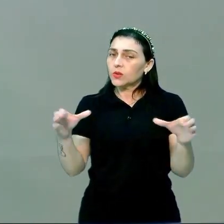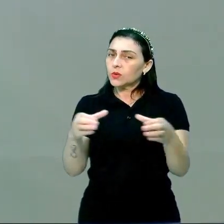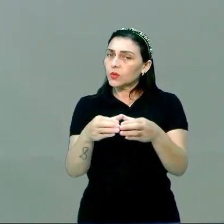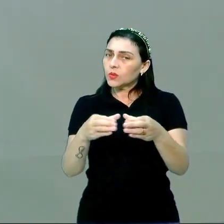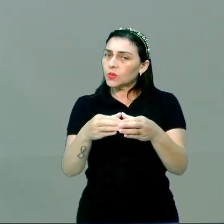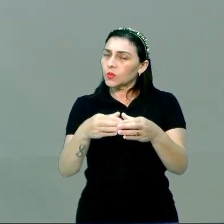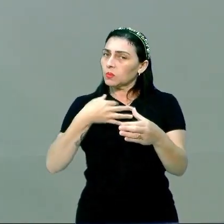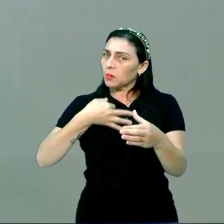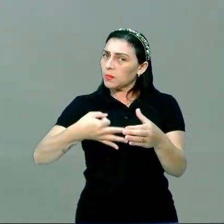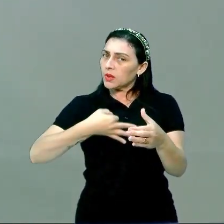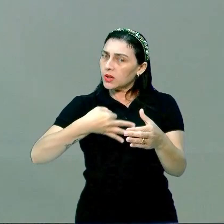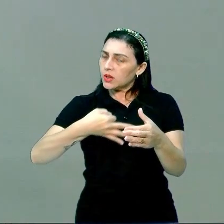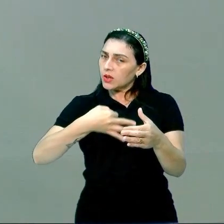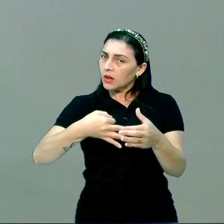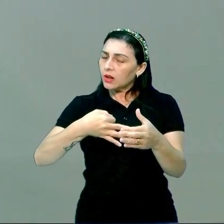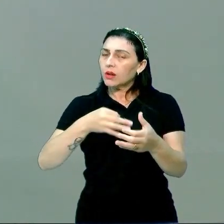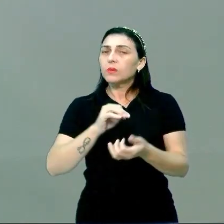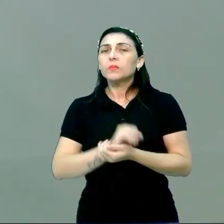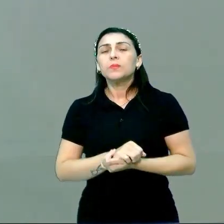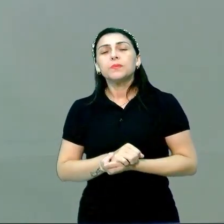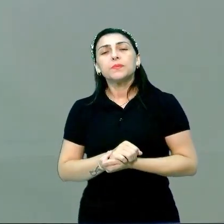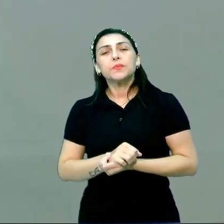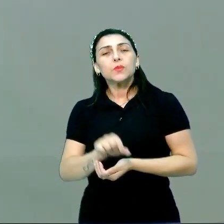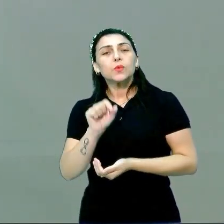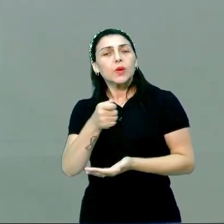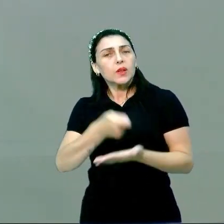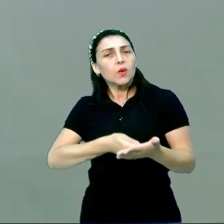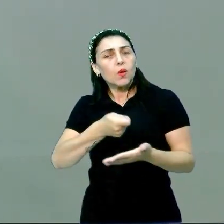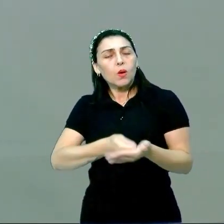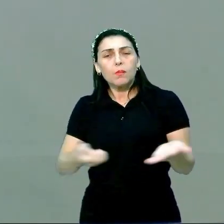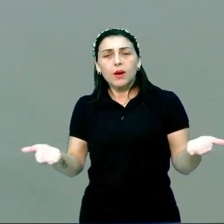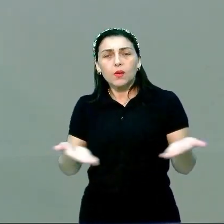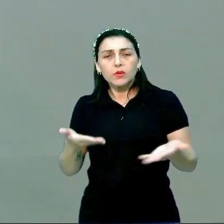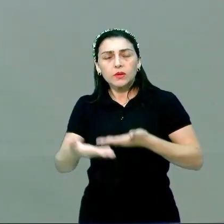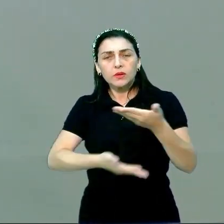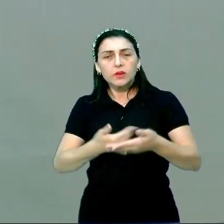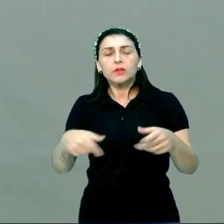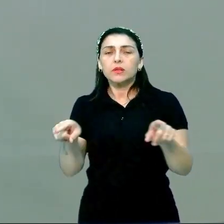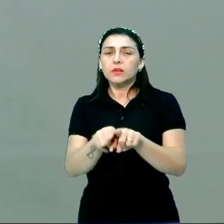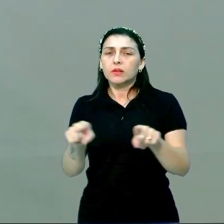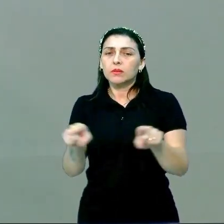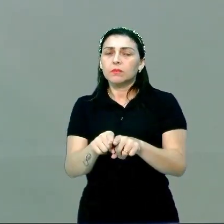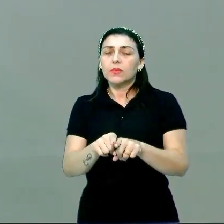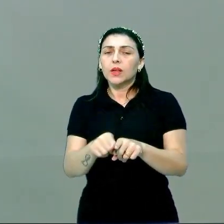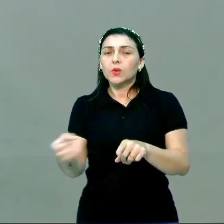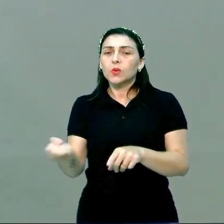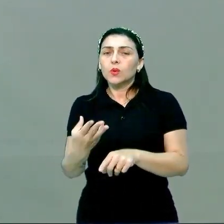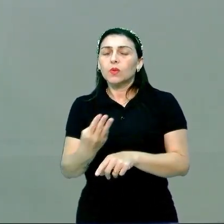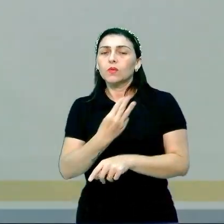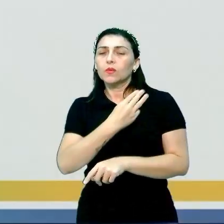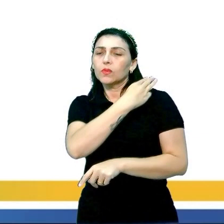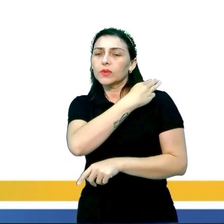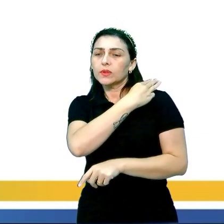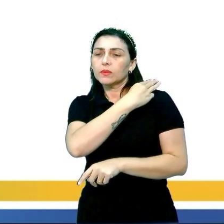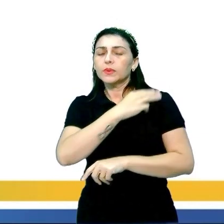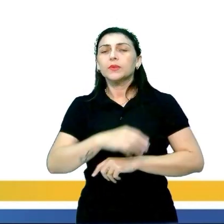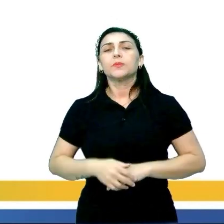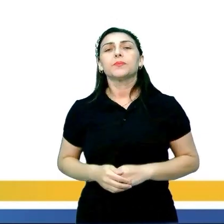integral, crítica, né? Muito isso do que se cobra hoje, do que está relacionado também no novo ensino médio,